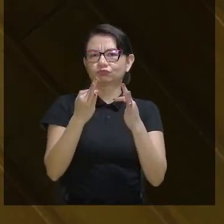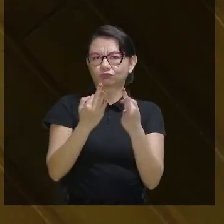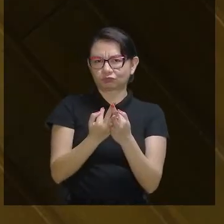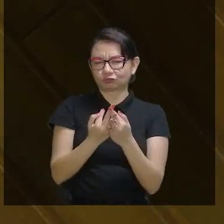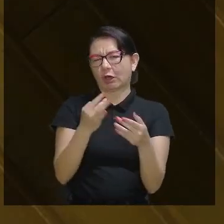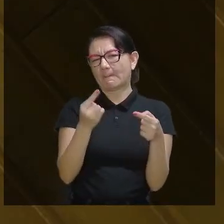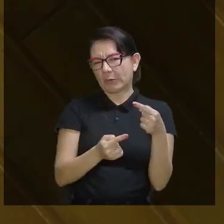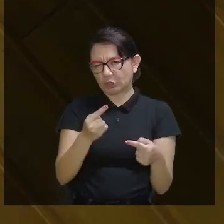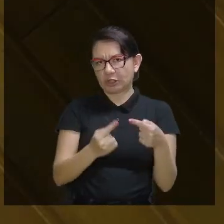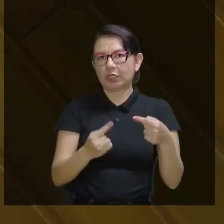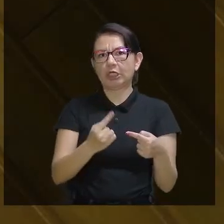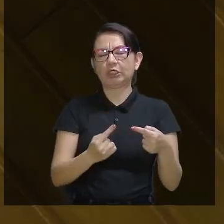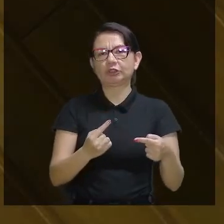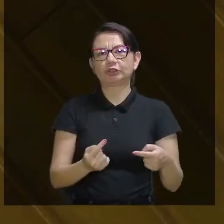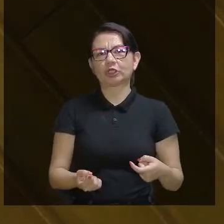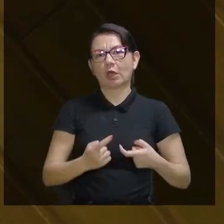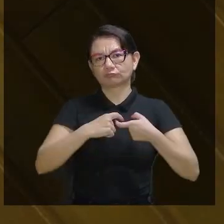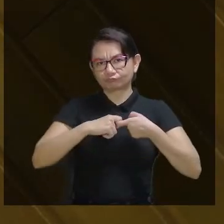Jamais,